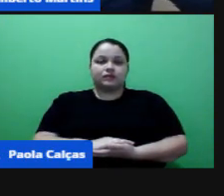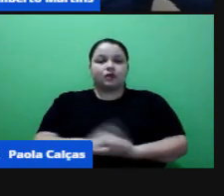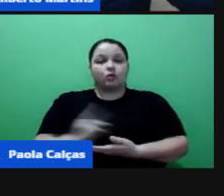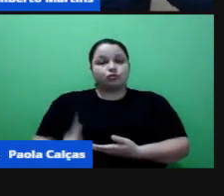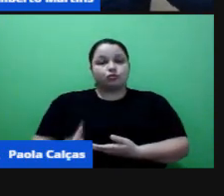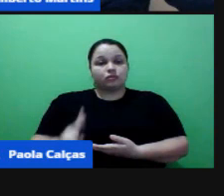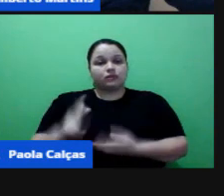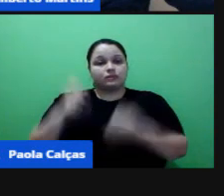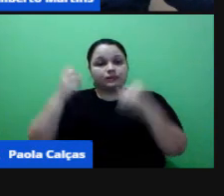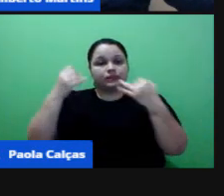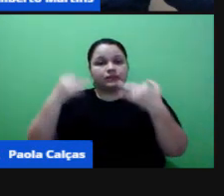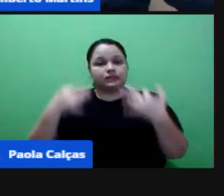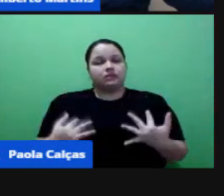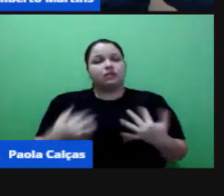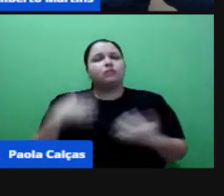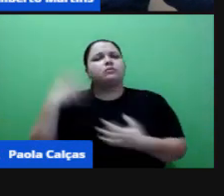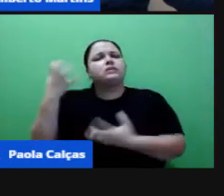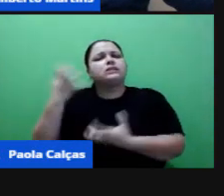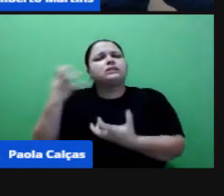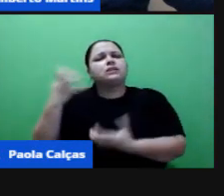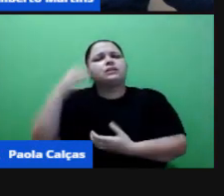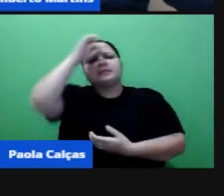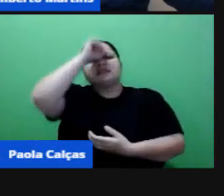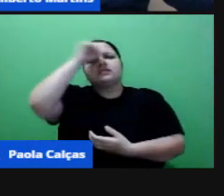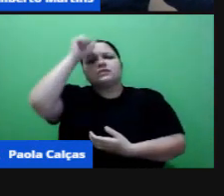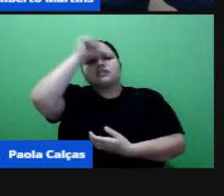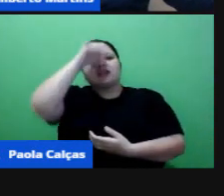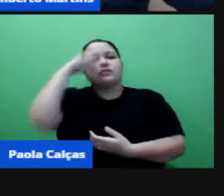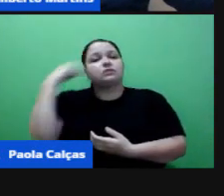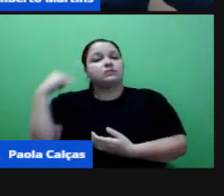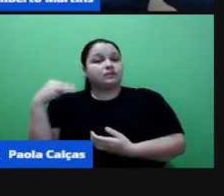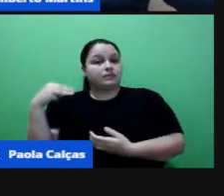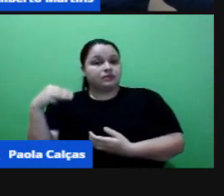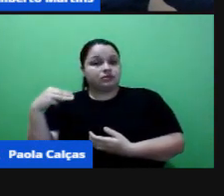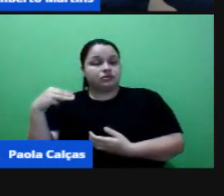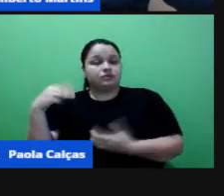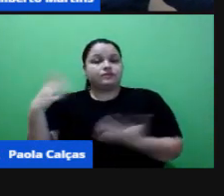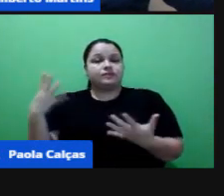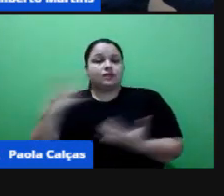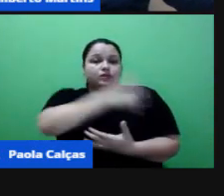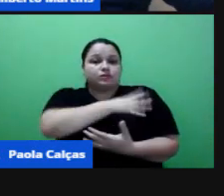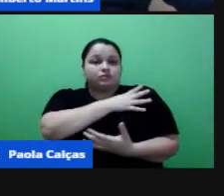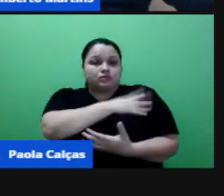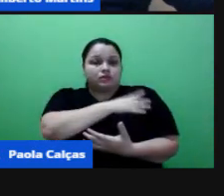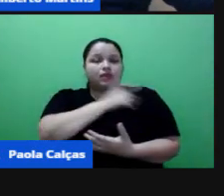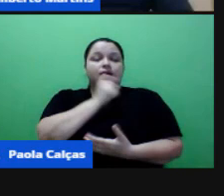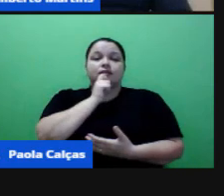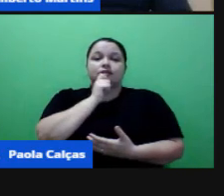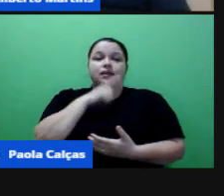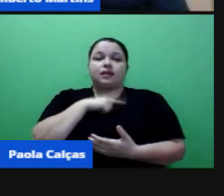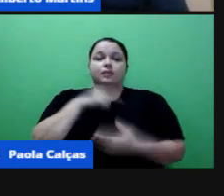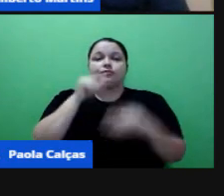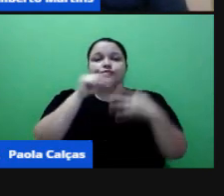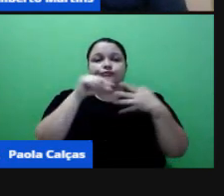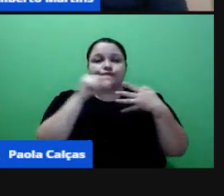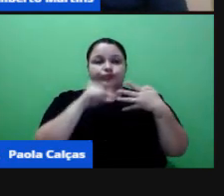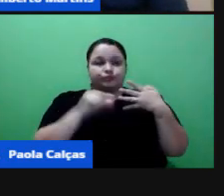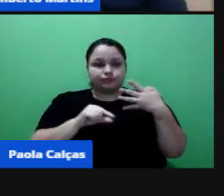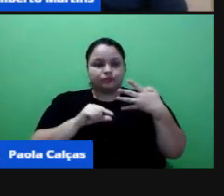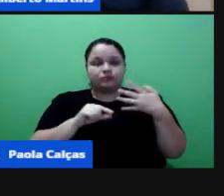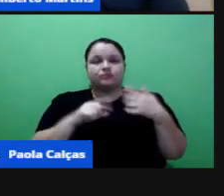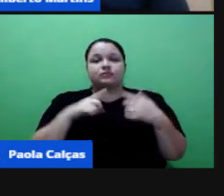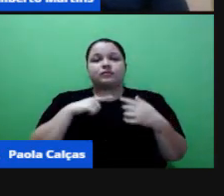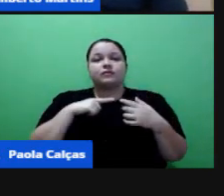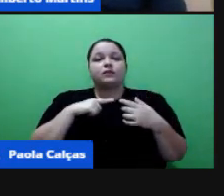Seguindo as expectativas de aprendizagem de matemática para o quarto ano, ainda temos os itens: